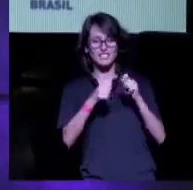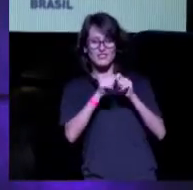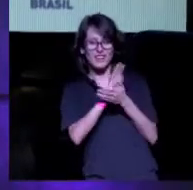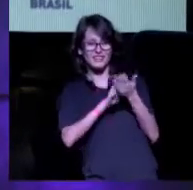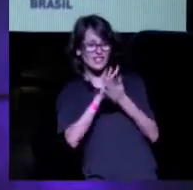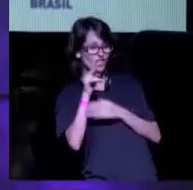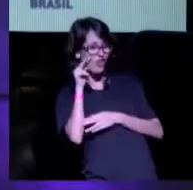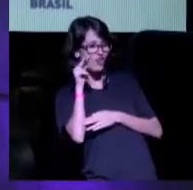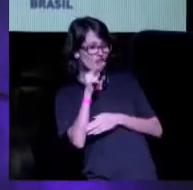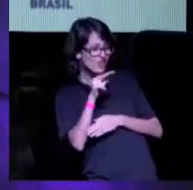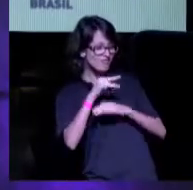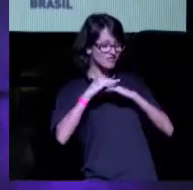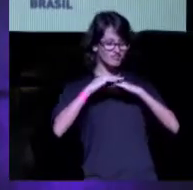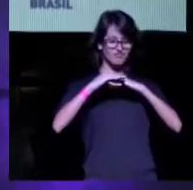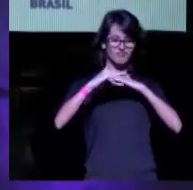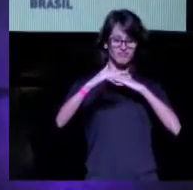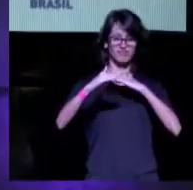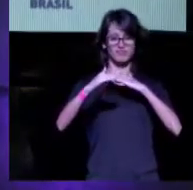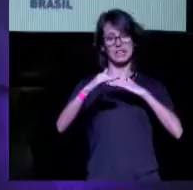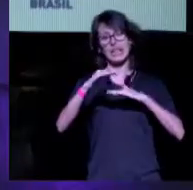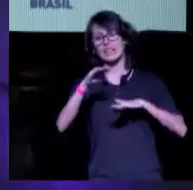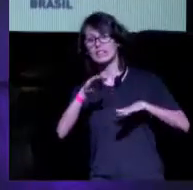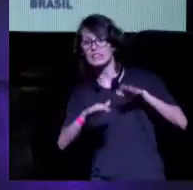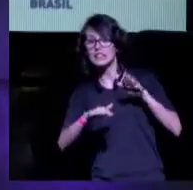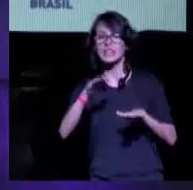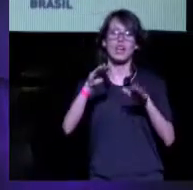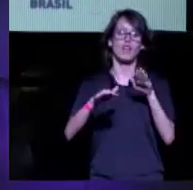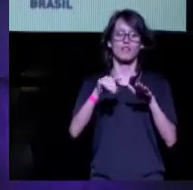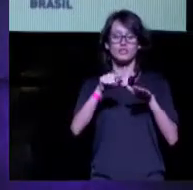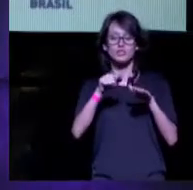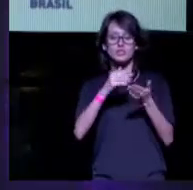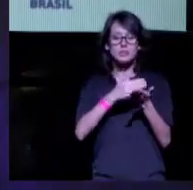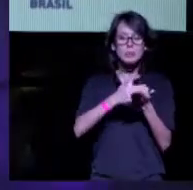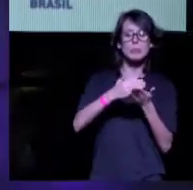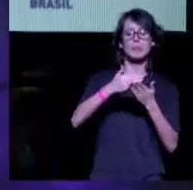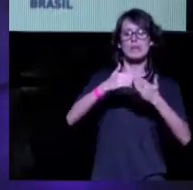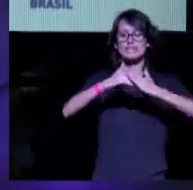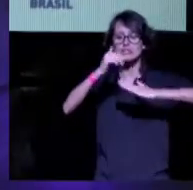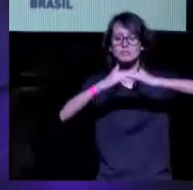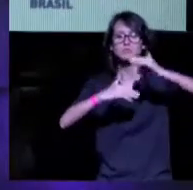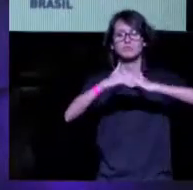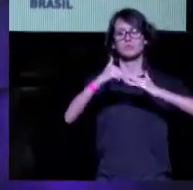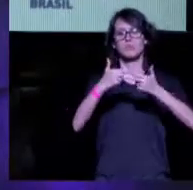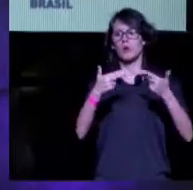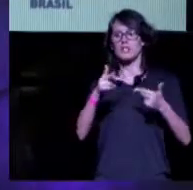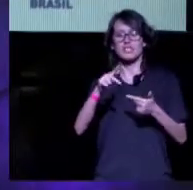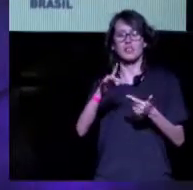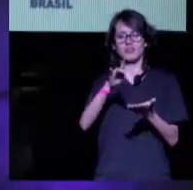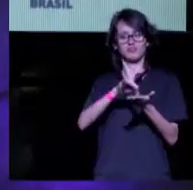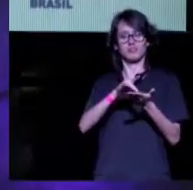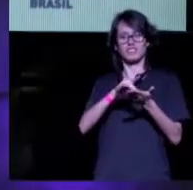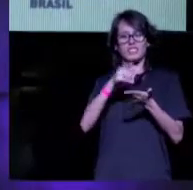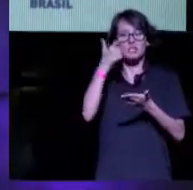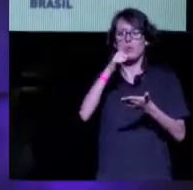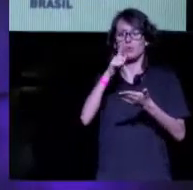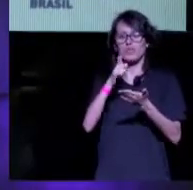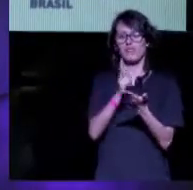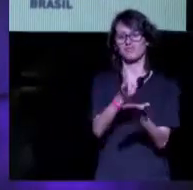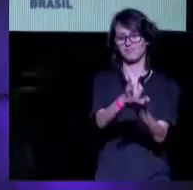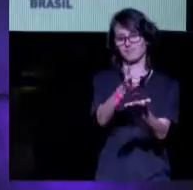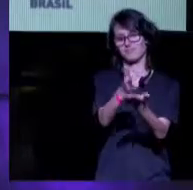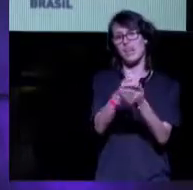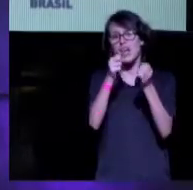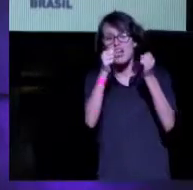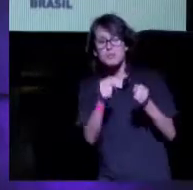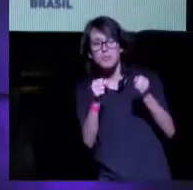e daí dessa superfície quem sabe vai você vai construir algo que não é tão sólido e que nem vai ter pra frente a gente fala que pode